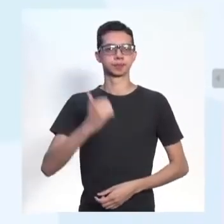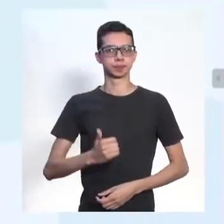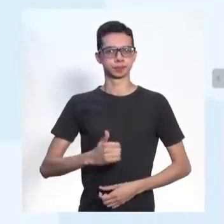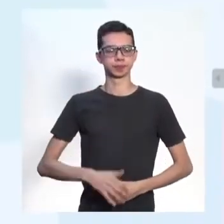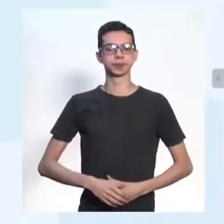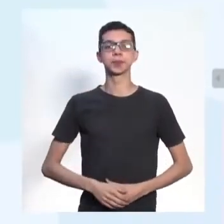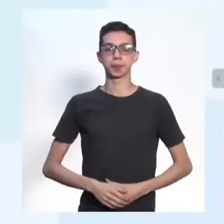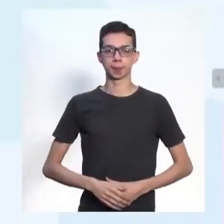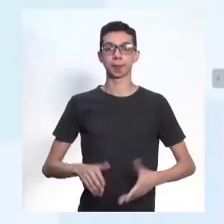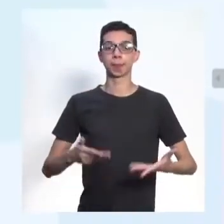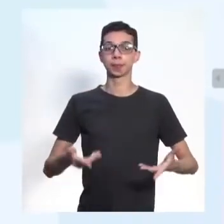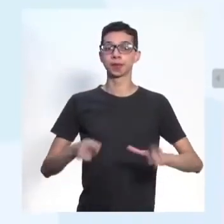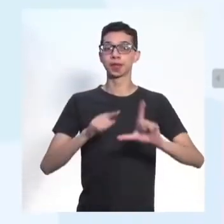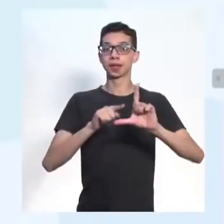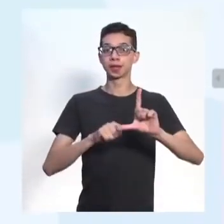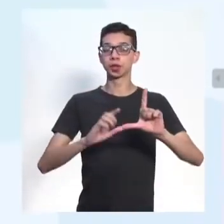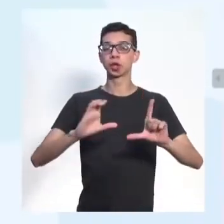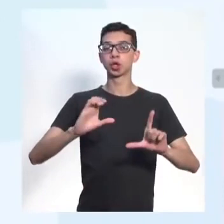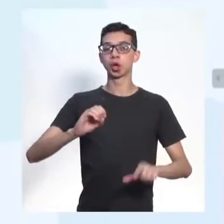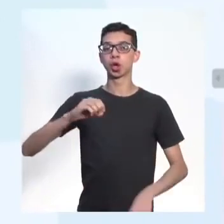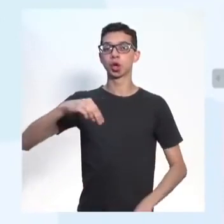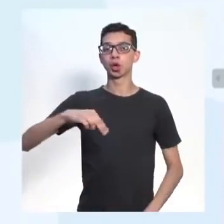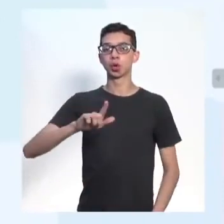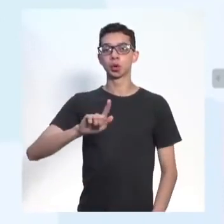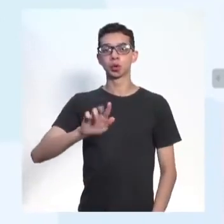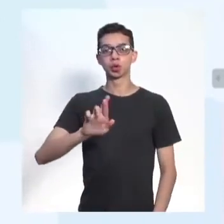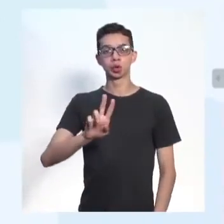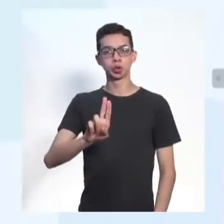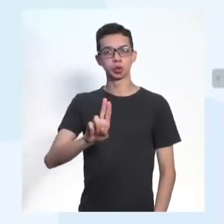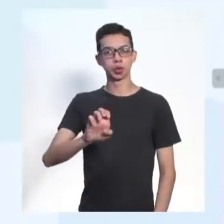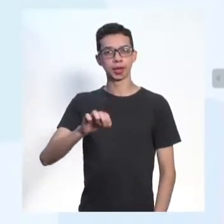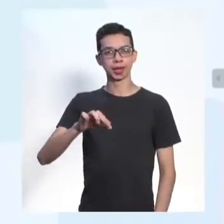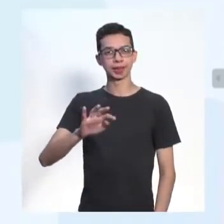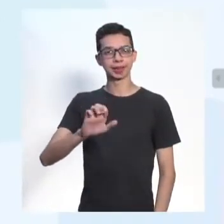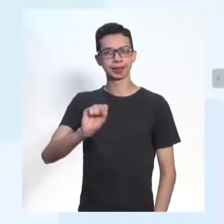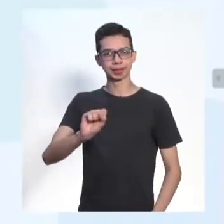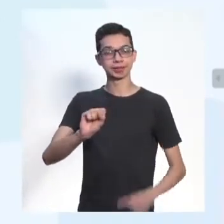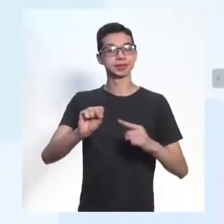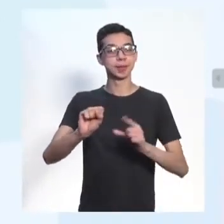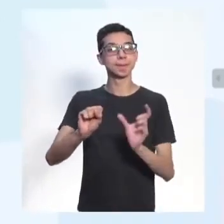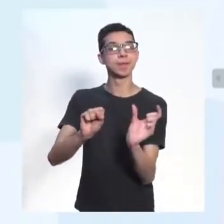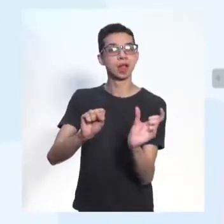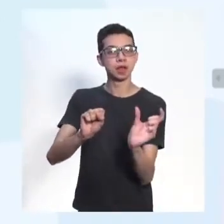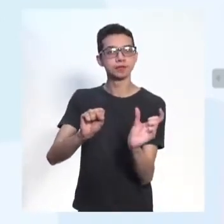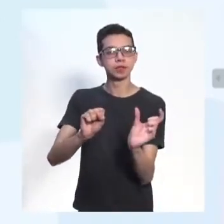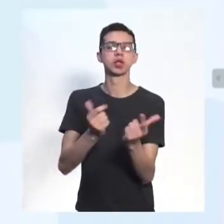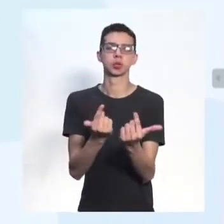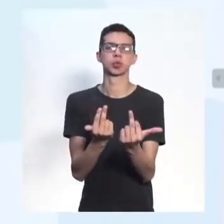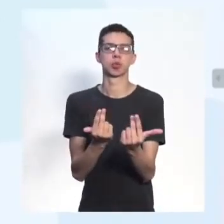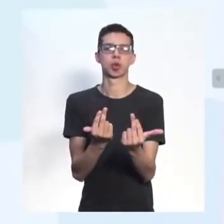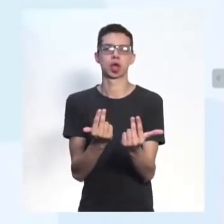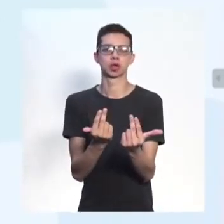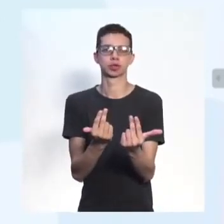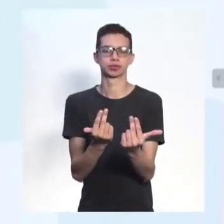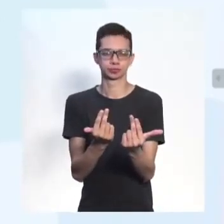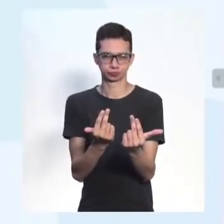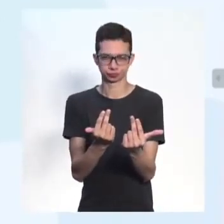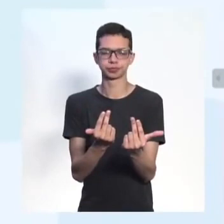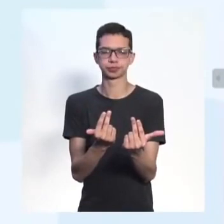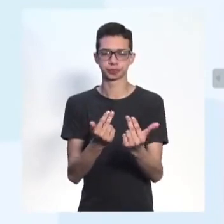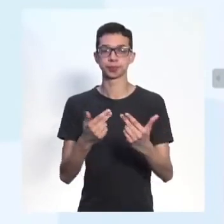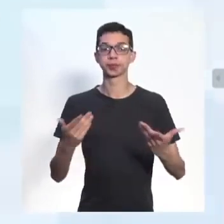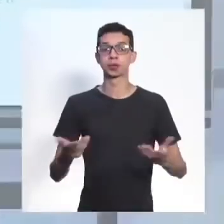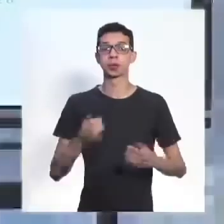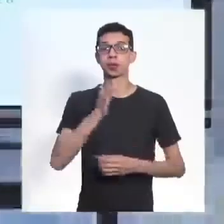ângulos são congruentes. 2, 4, 6 e 8. E o 1, 3, 5 e 7 também são congruentes. Digamos assim que se